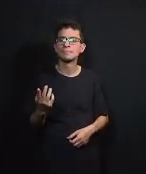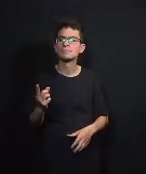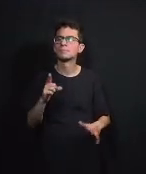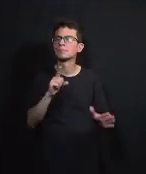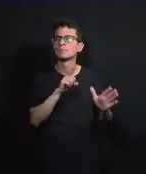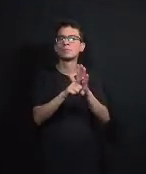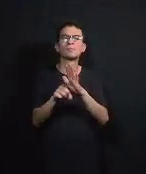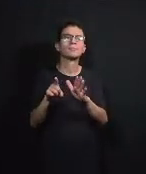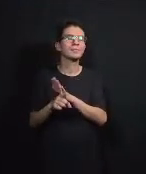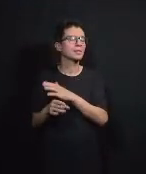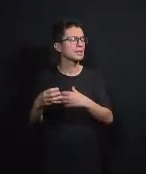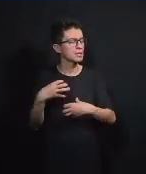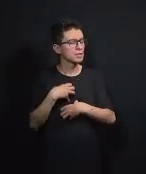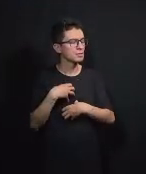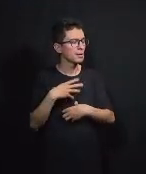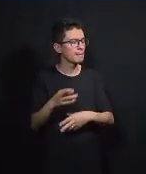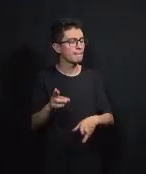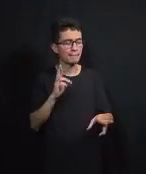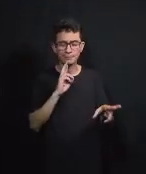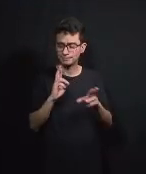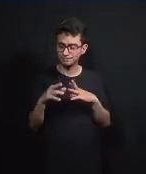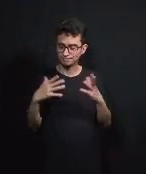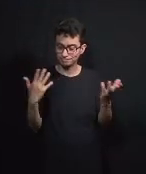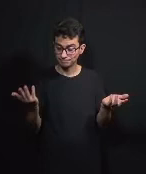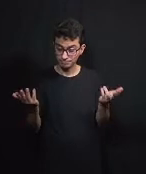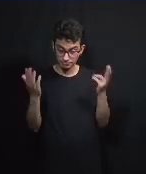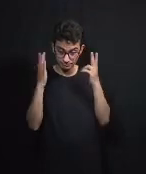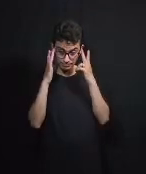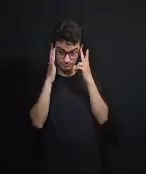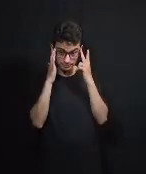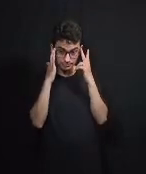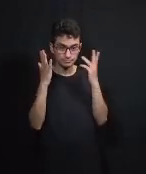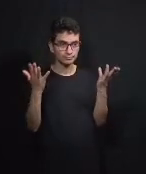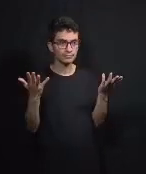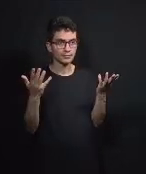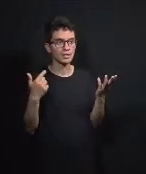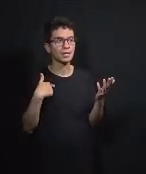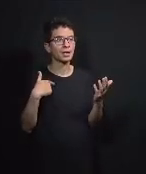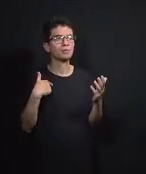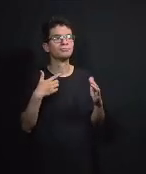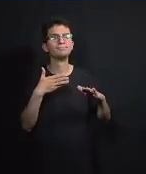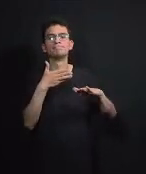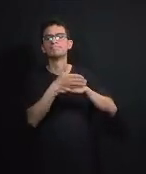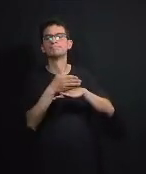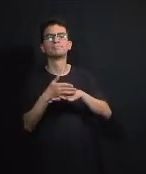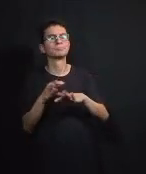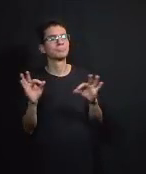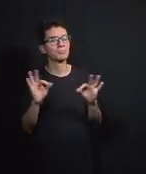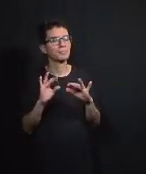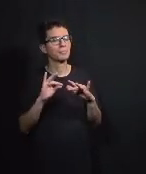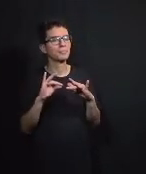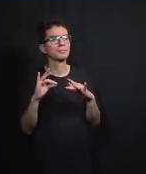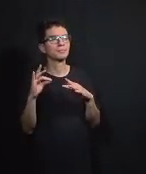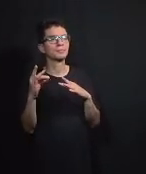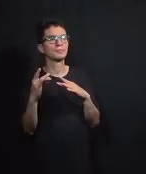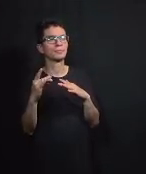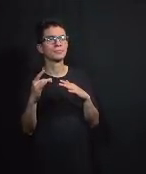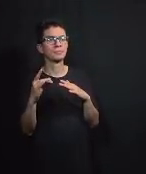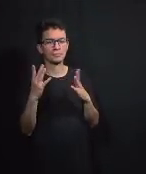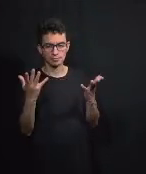da seguinte forma: como eu não frequento as redes, eu deveria frequentar,